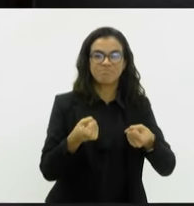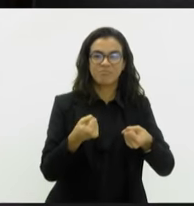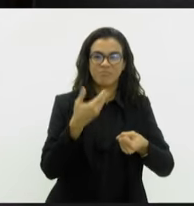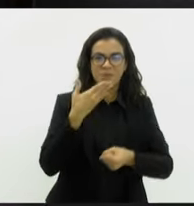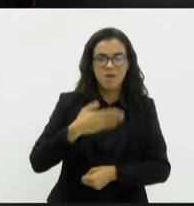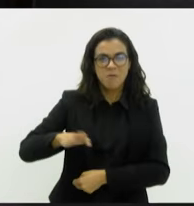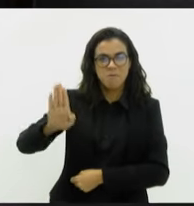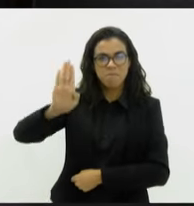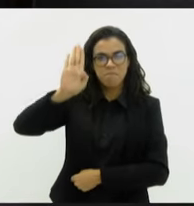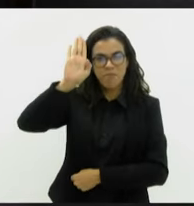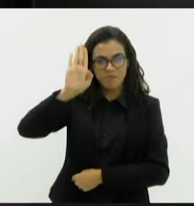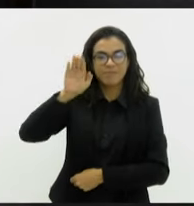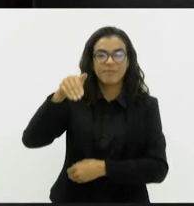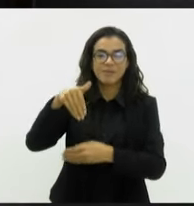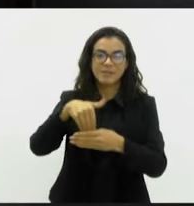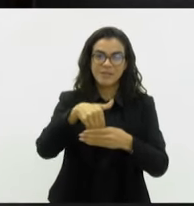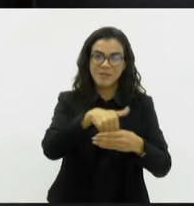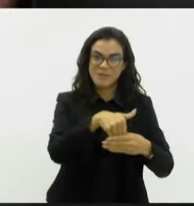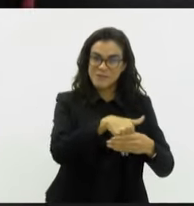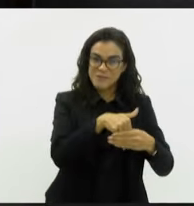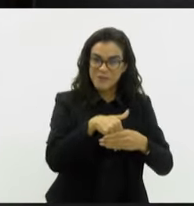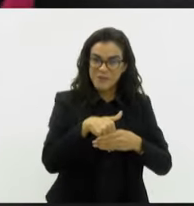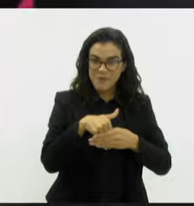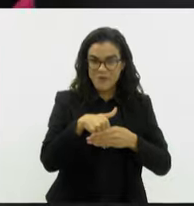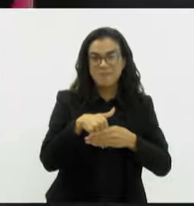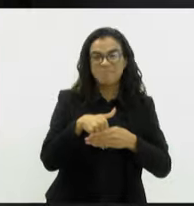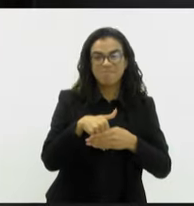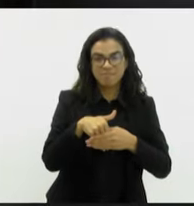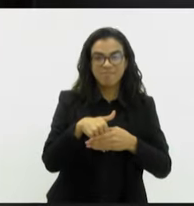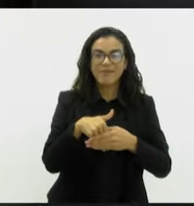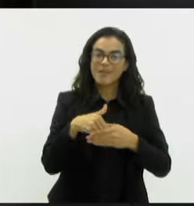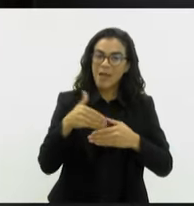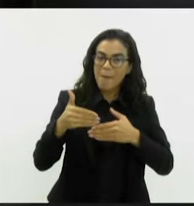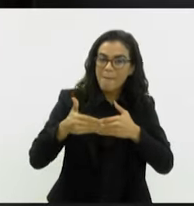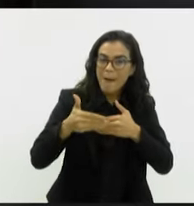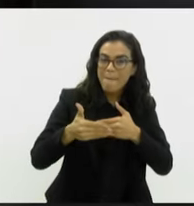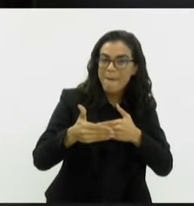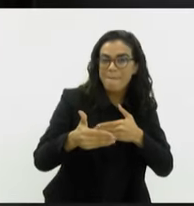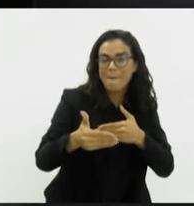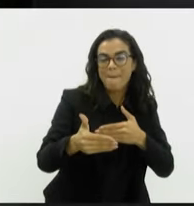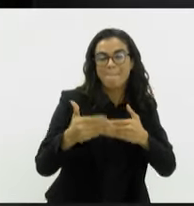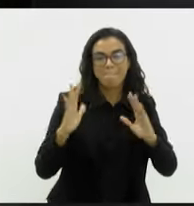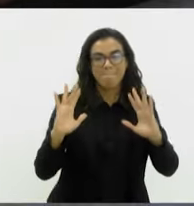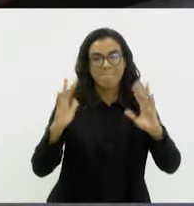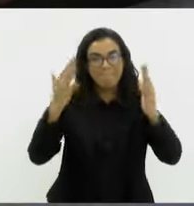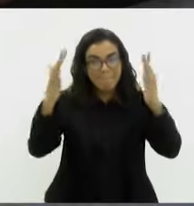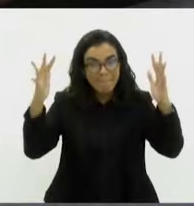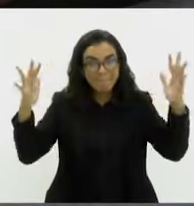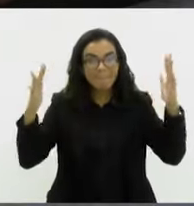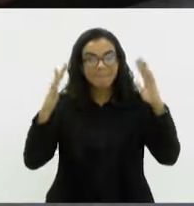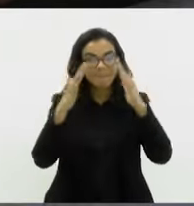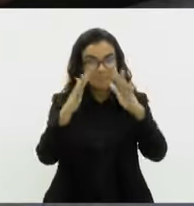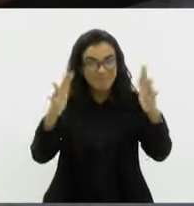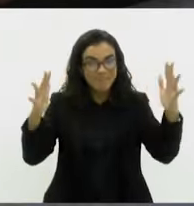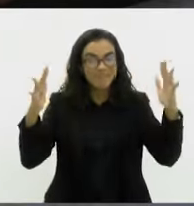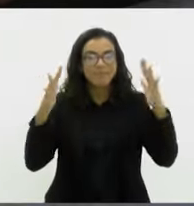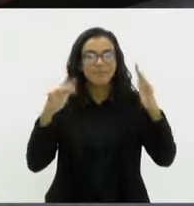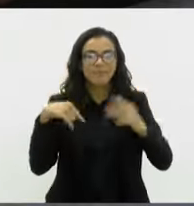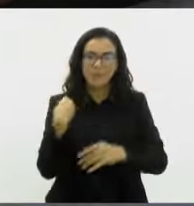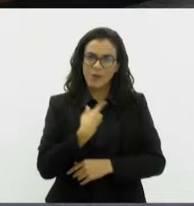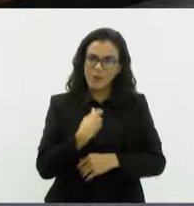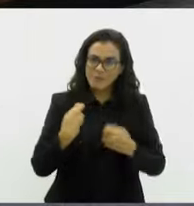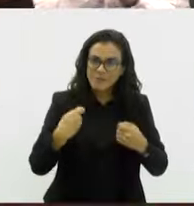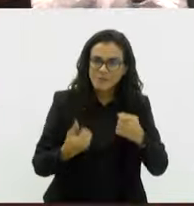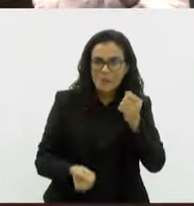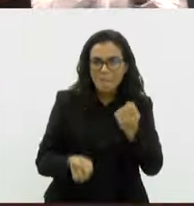disputa nas eleições que estão aí se se chegando Parabéns para vocês nós precisamos de